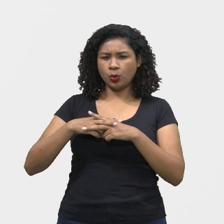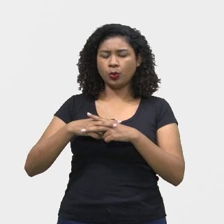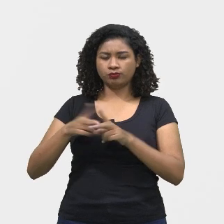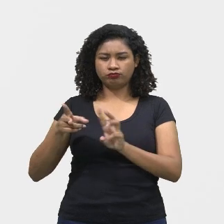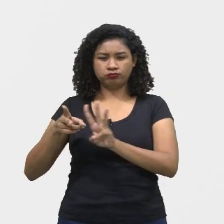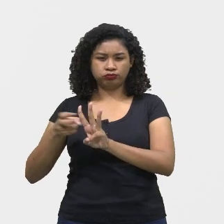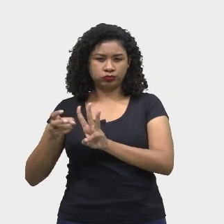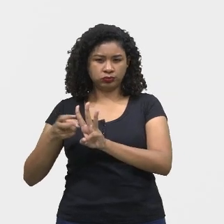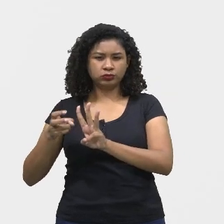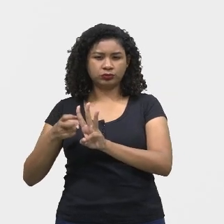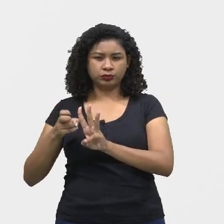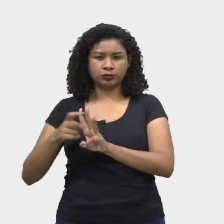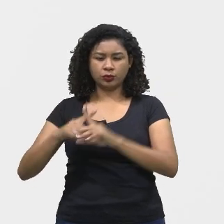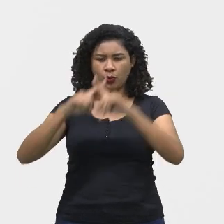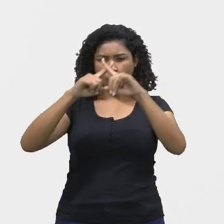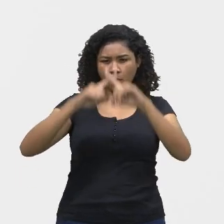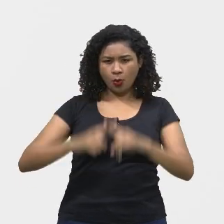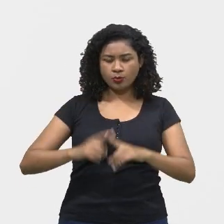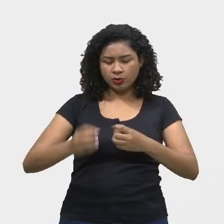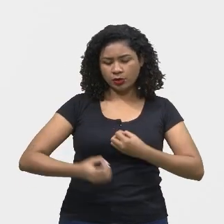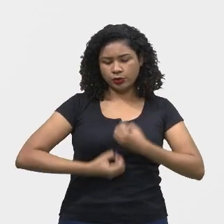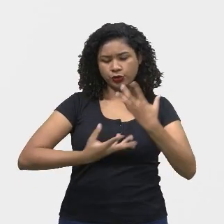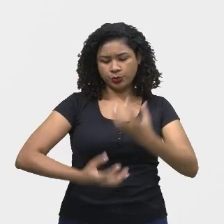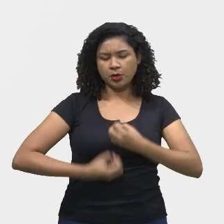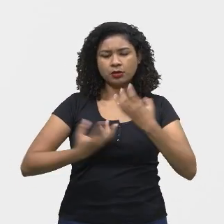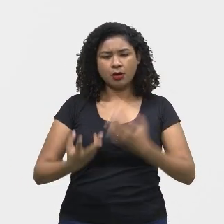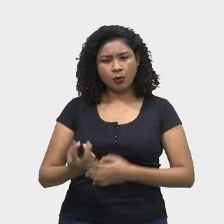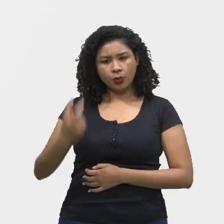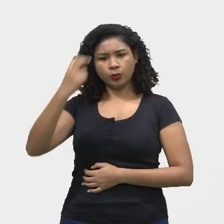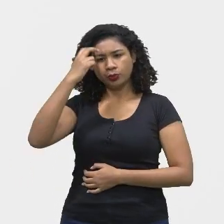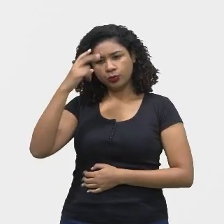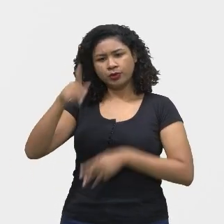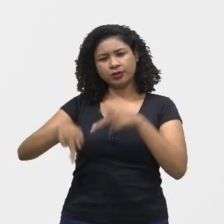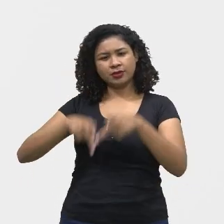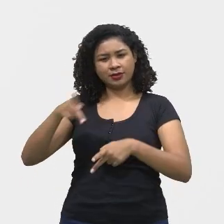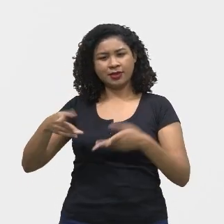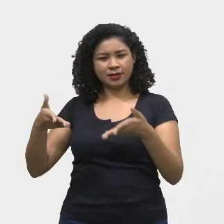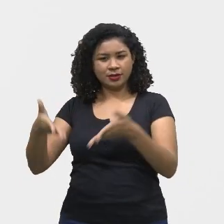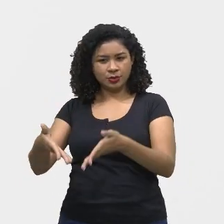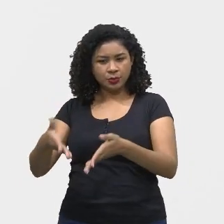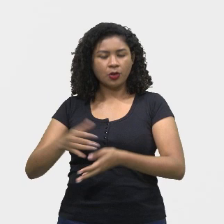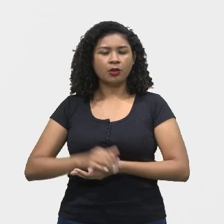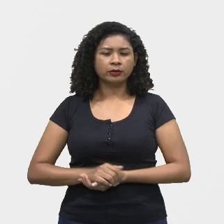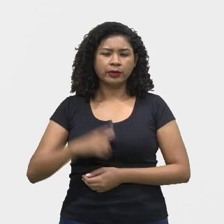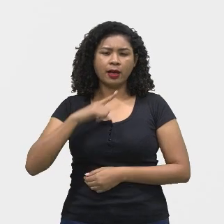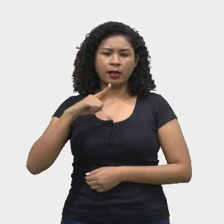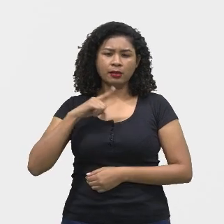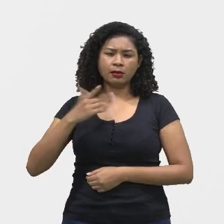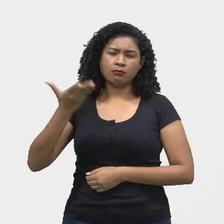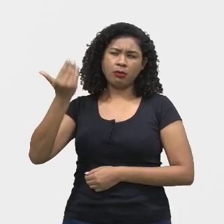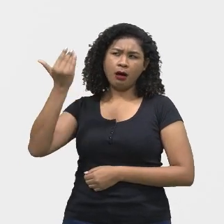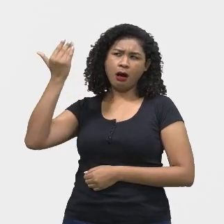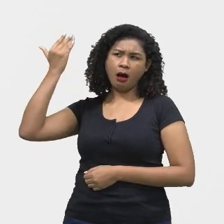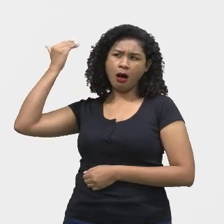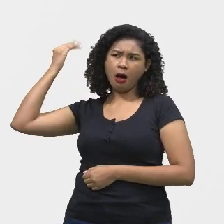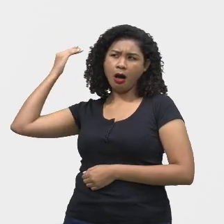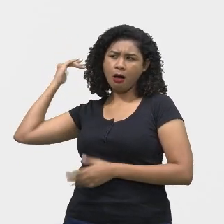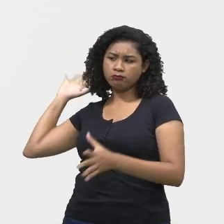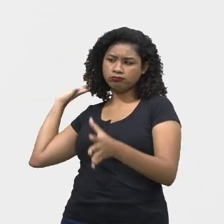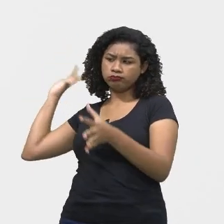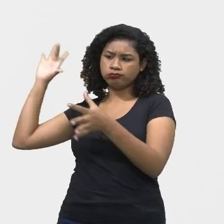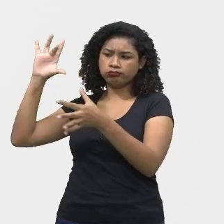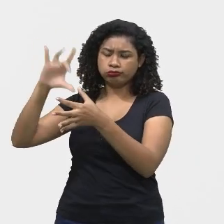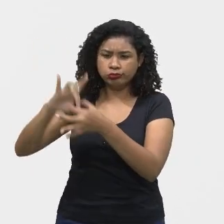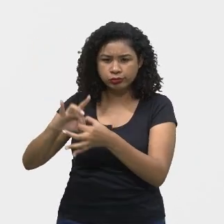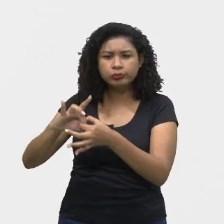maior expressão da cultura destes povos, pois está ligado à ancestralidade dos ritos e seus